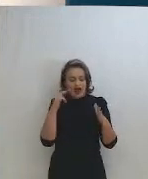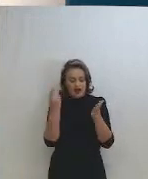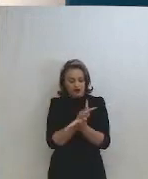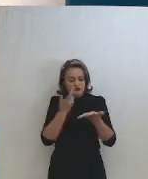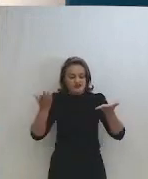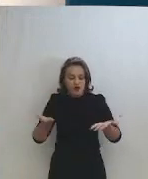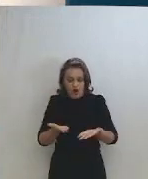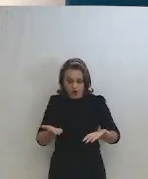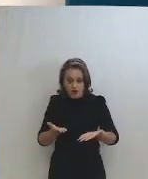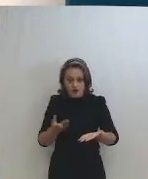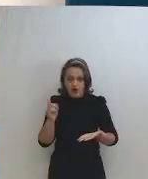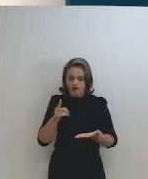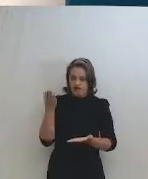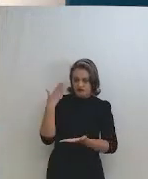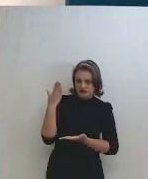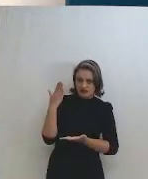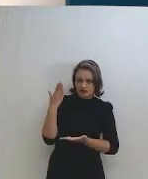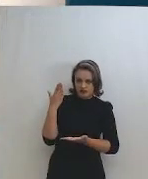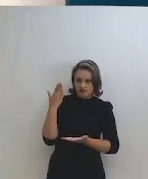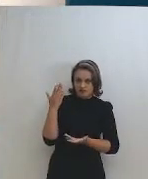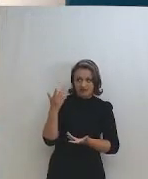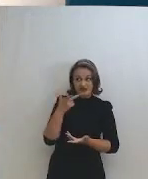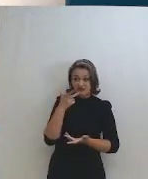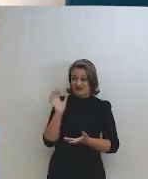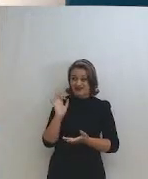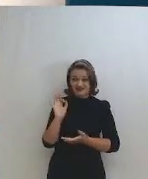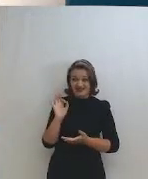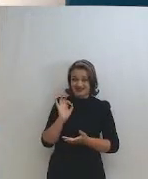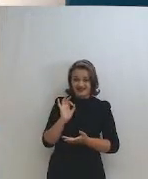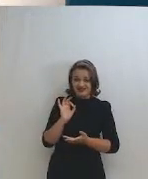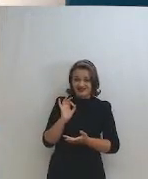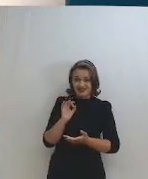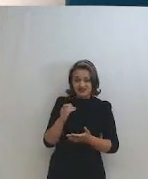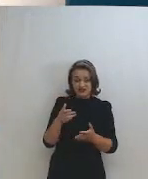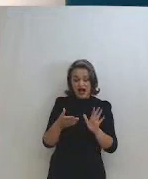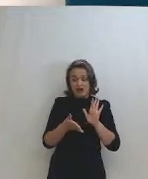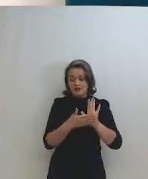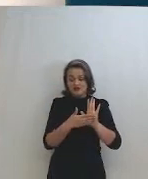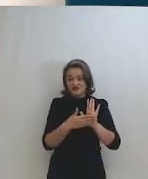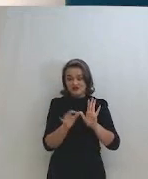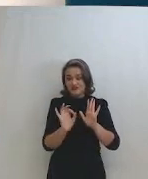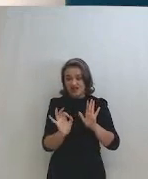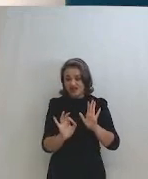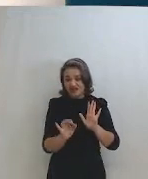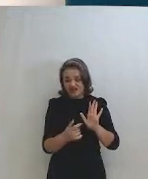foram sequer levadas perante a Costa-Cor. A Costa-Cor não